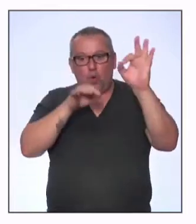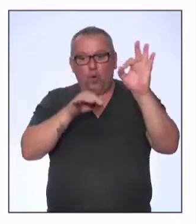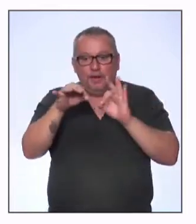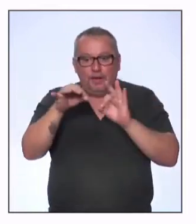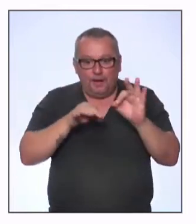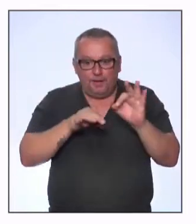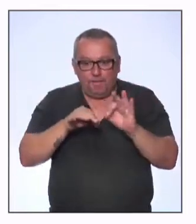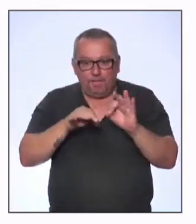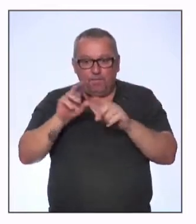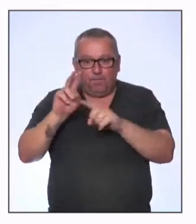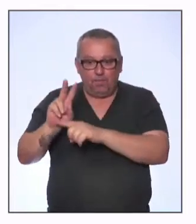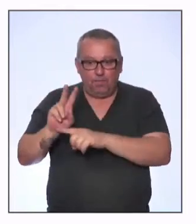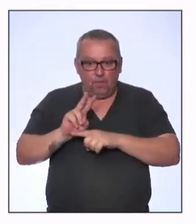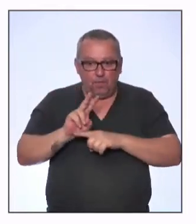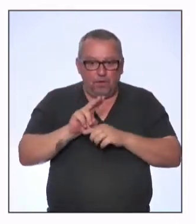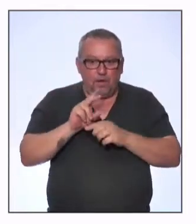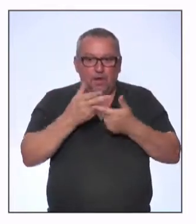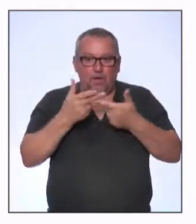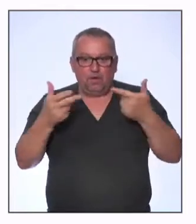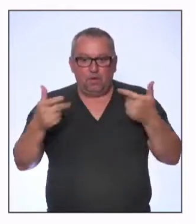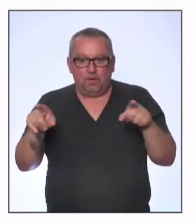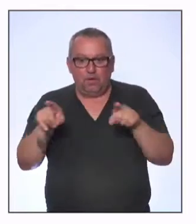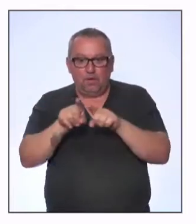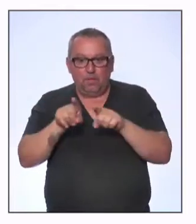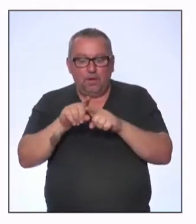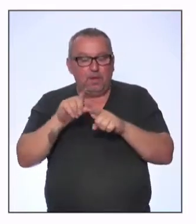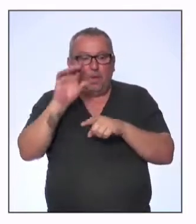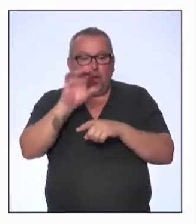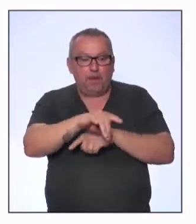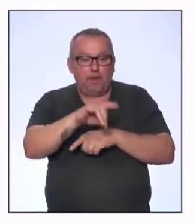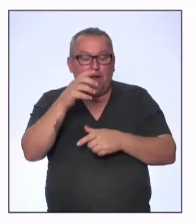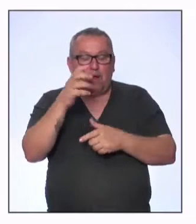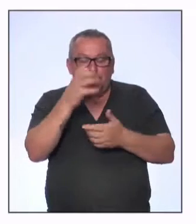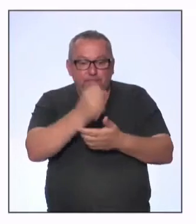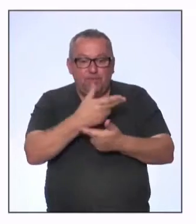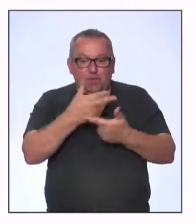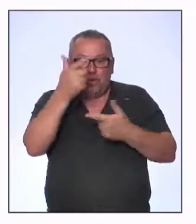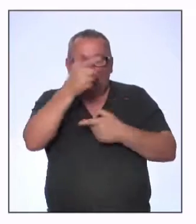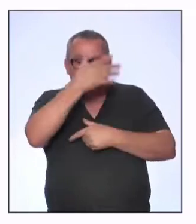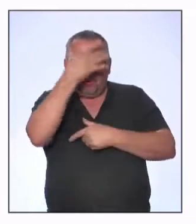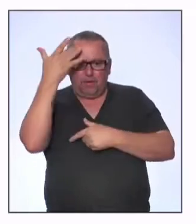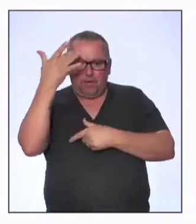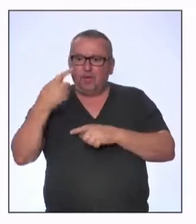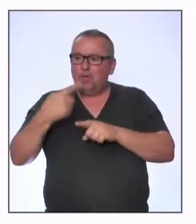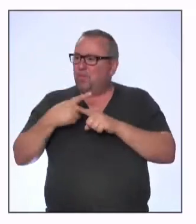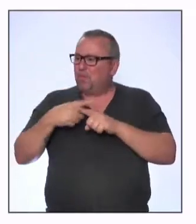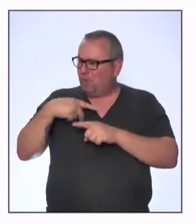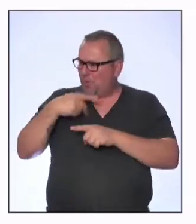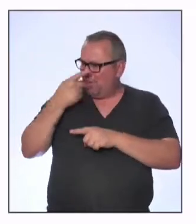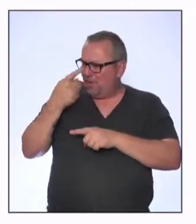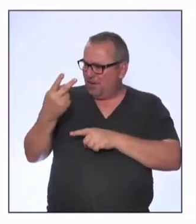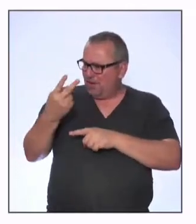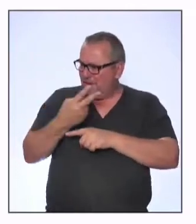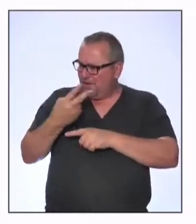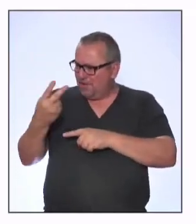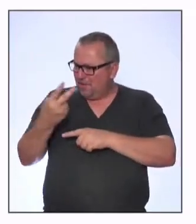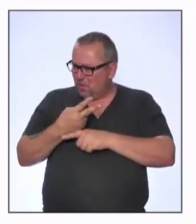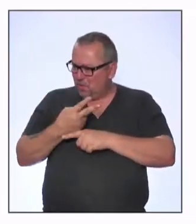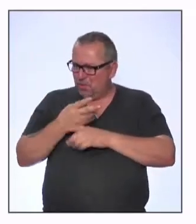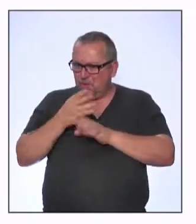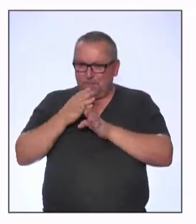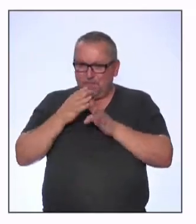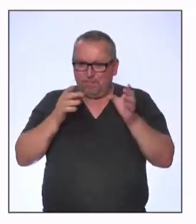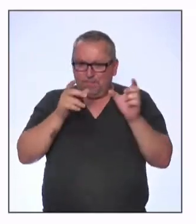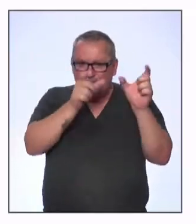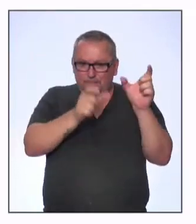organizado, cuidar das nossas coisas, não mexer nas coisas dos outros. Por que eu estou chamando a atenção para essas duas listas da esquerda